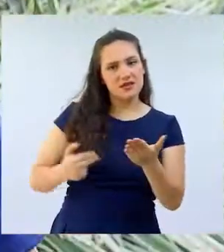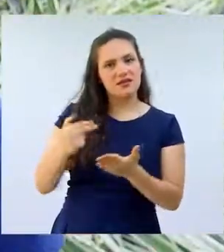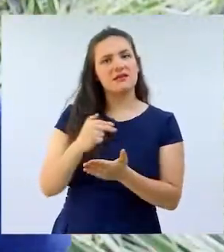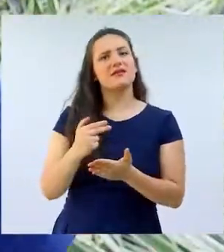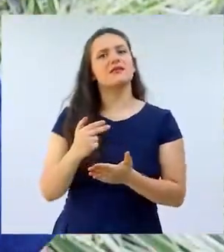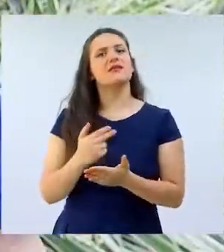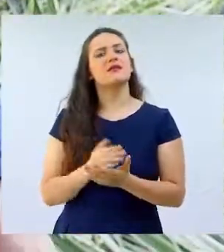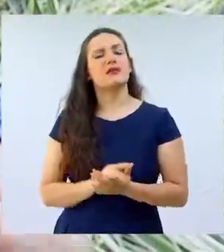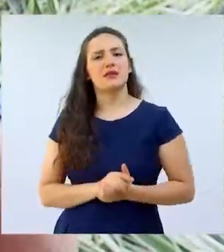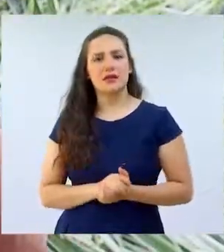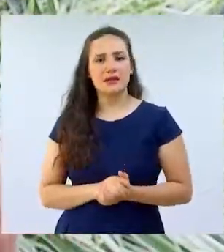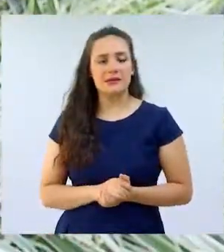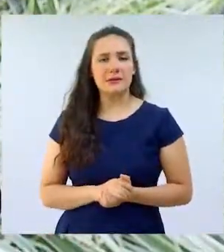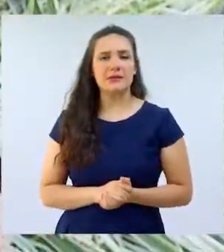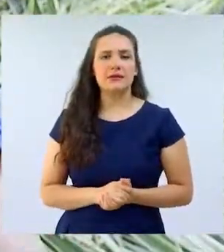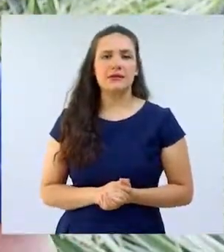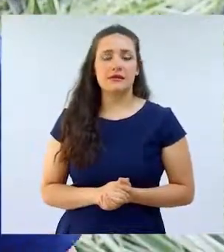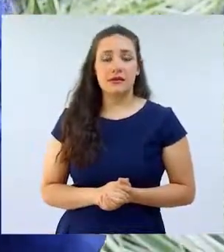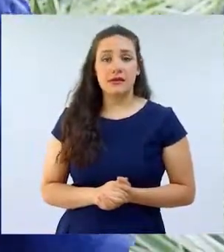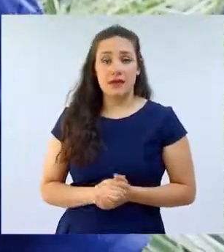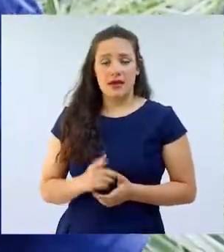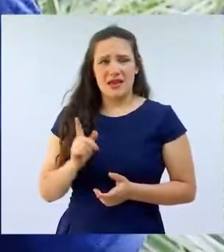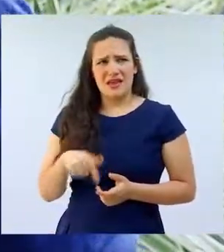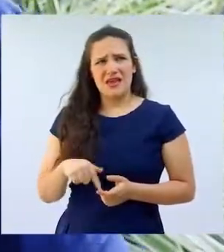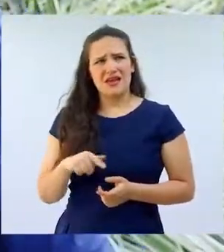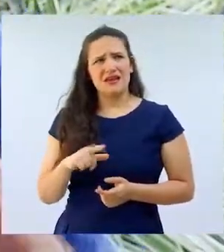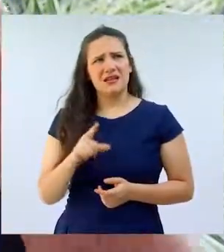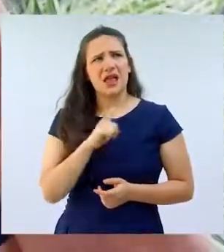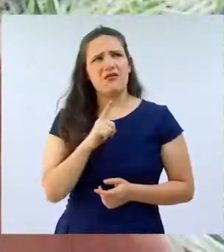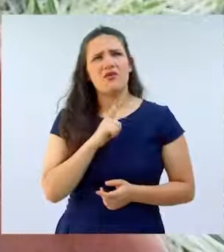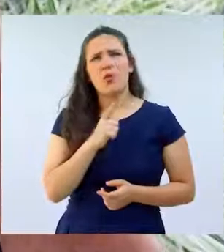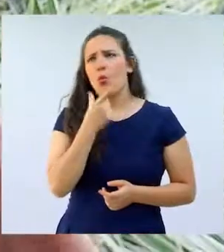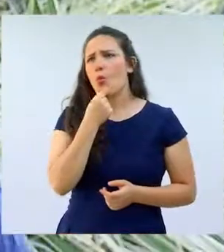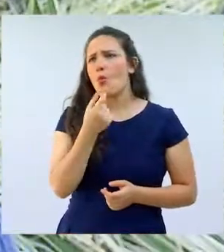Fundação de Cultura, através do